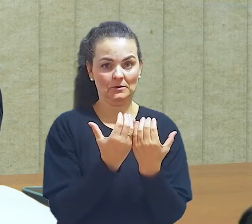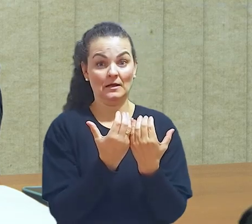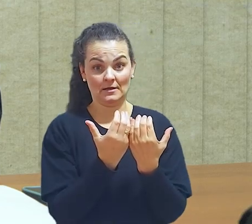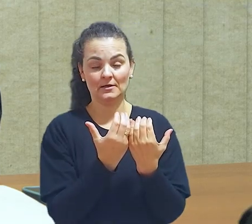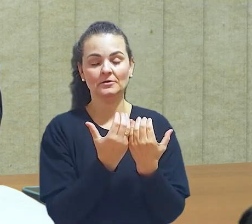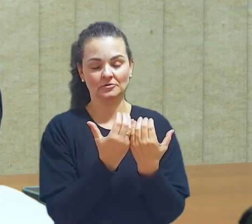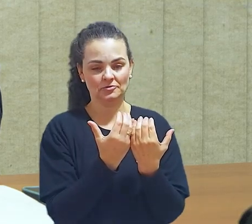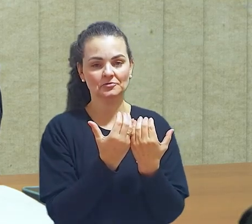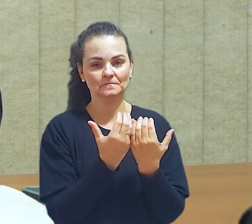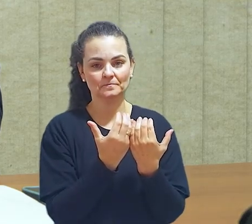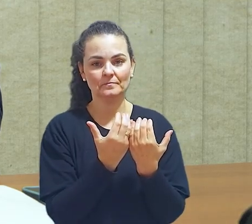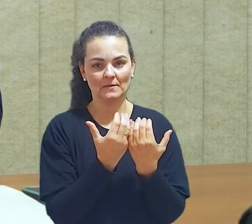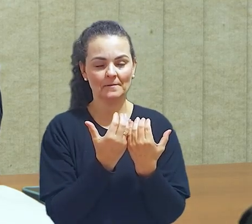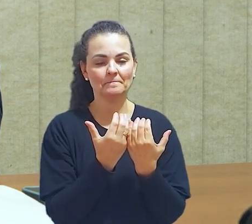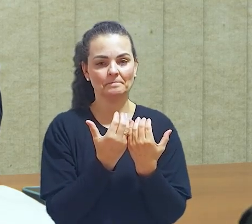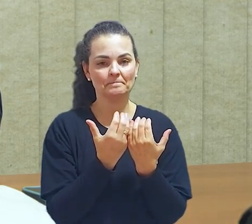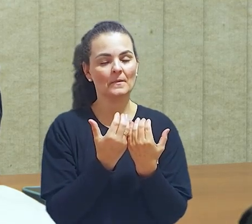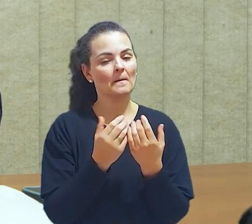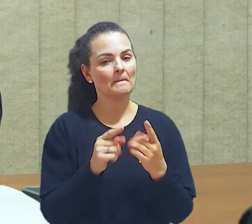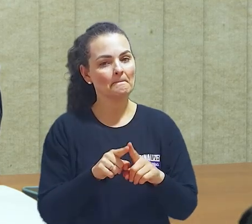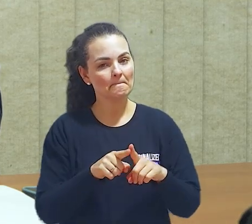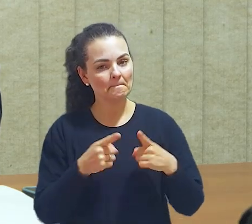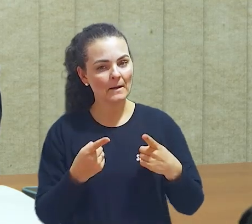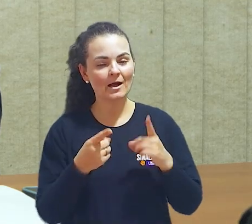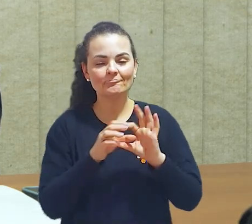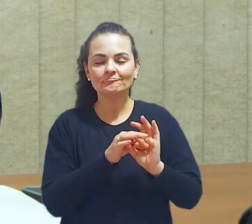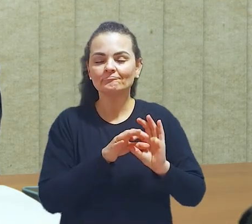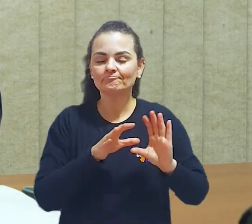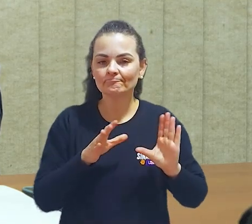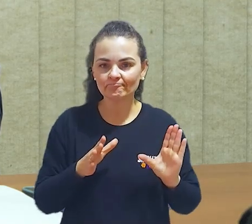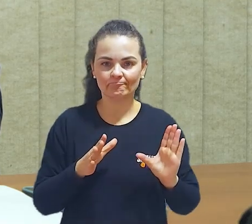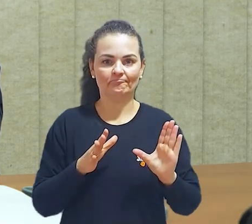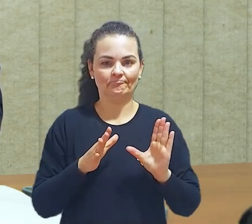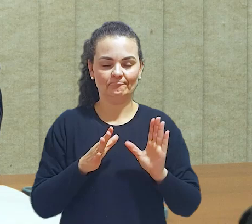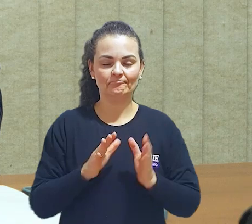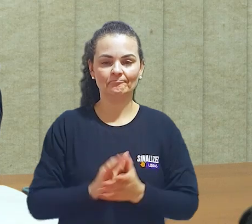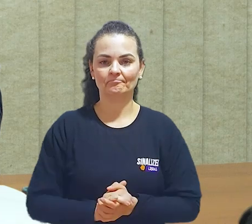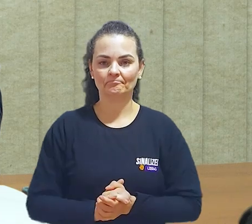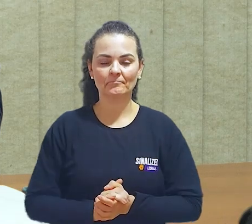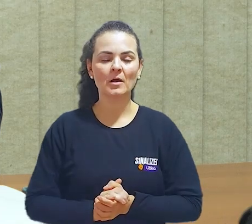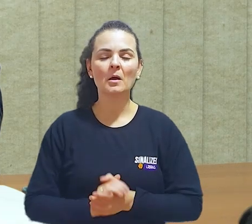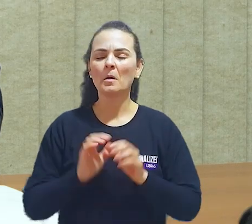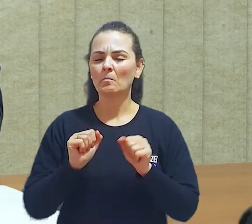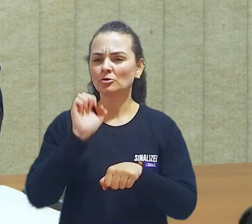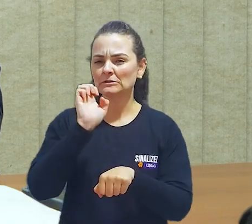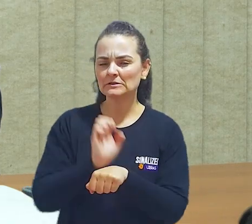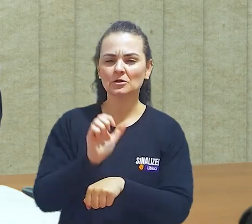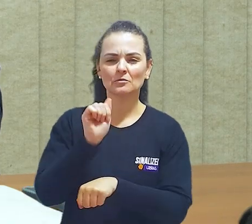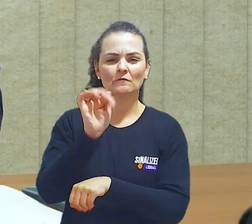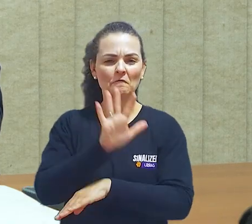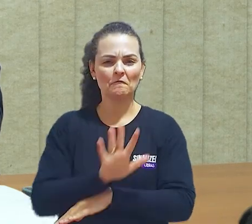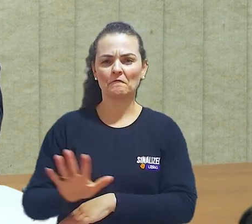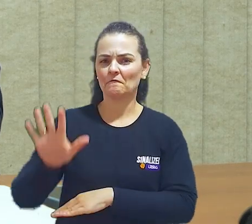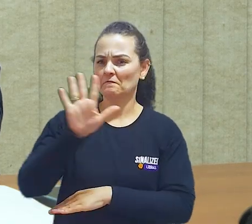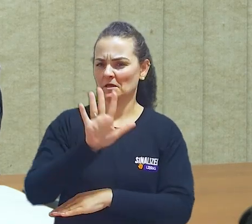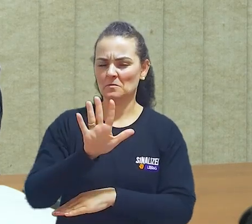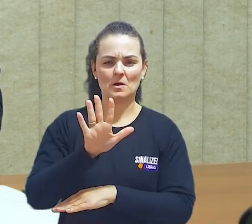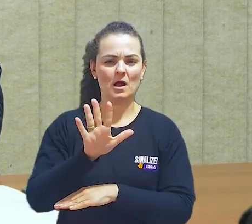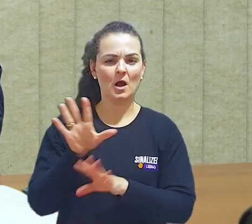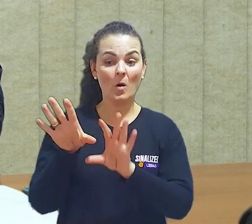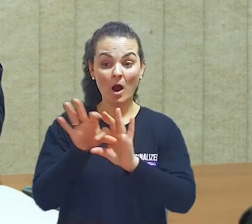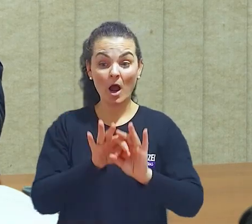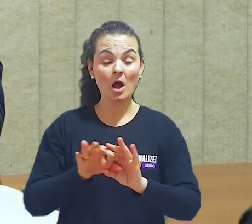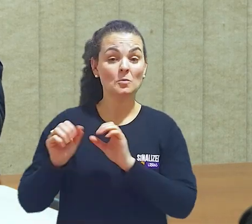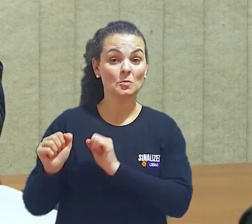e, consequentemente, óbvio, assim como deve existir em todos os âmbitos, estadual, federal, entre os poderes,